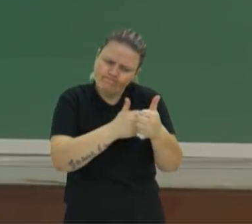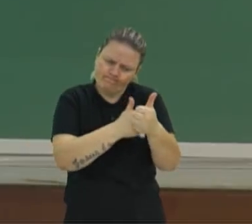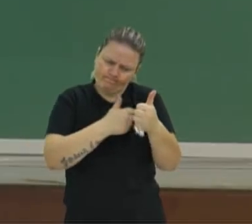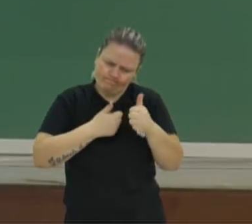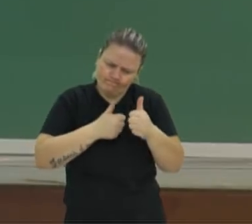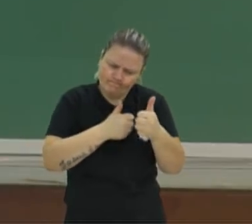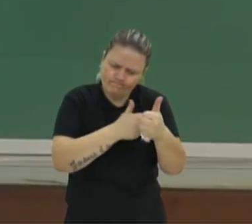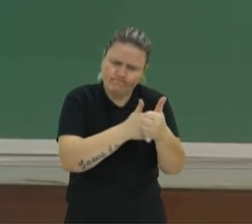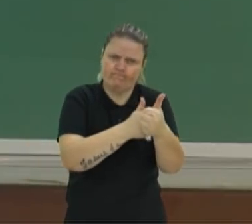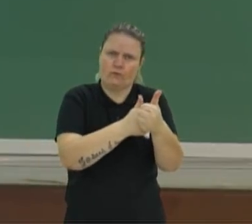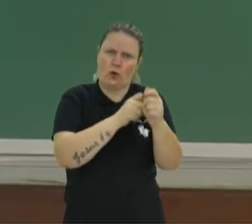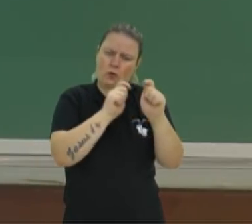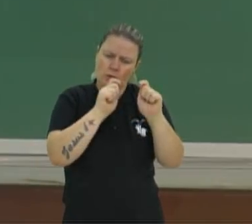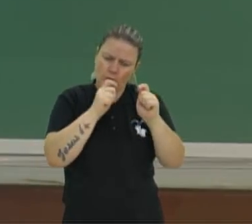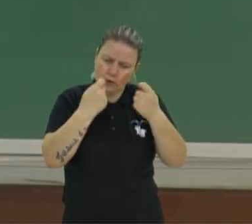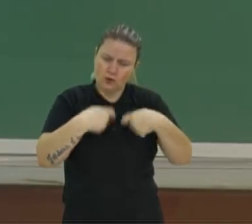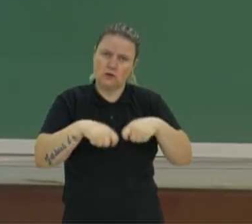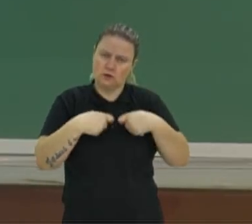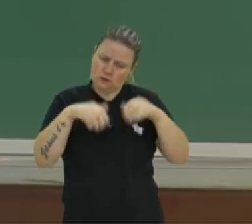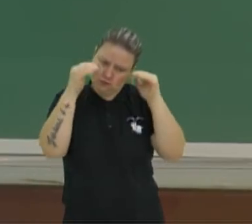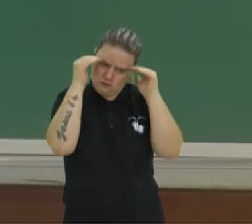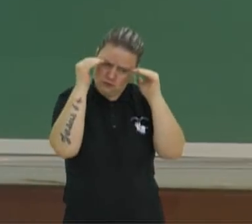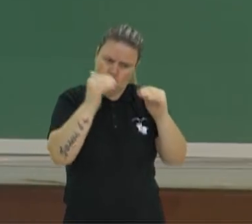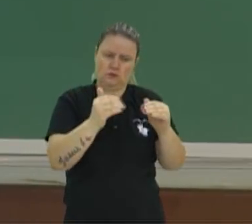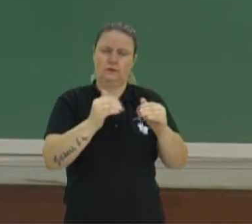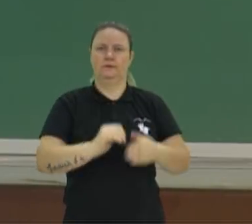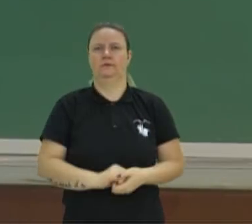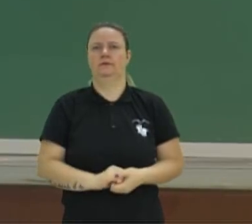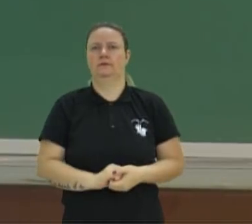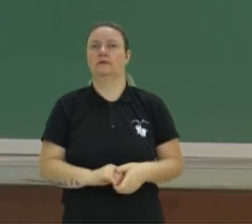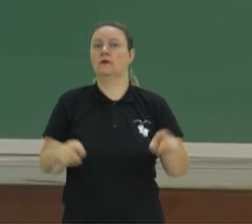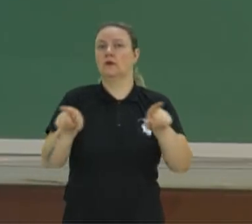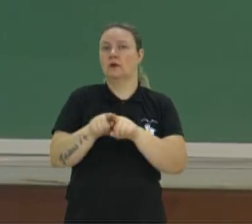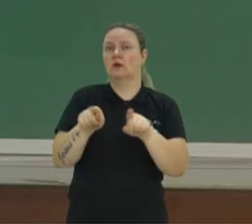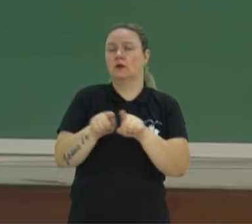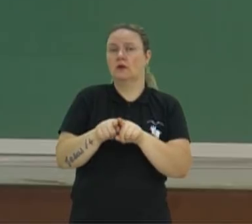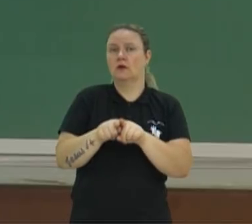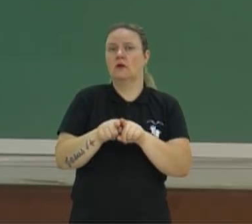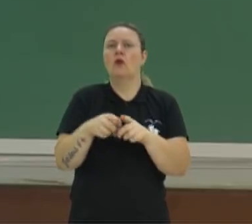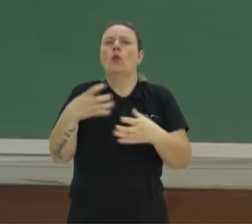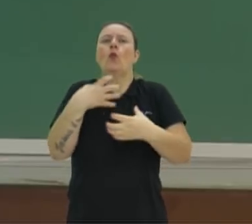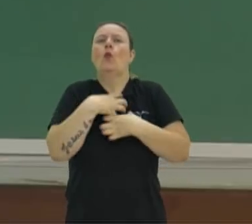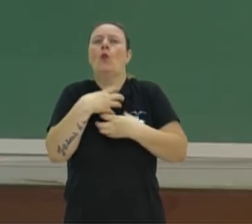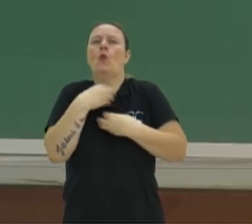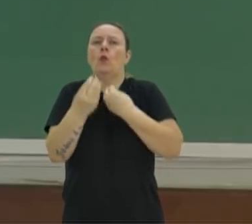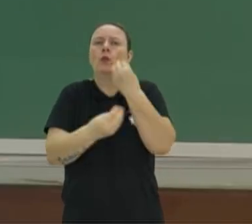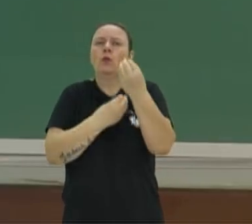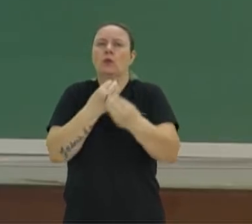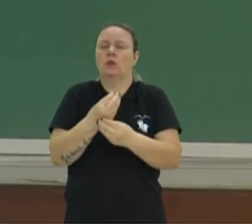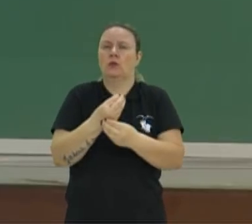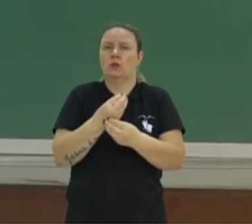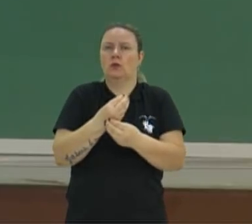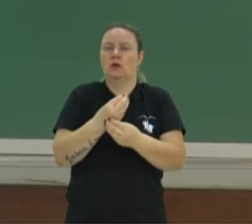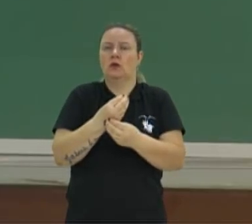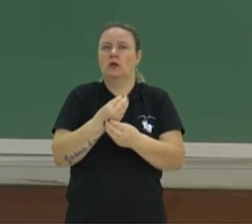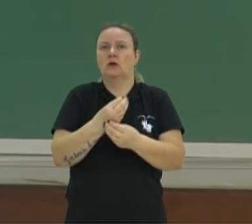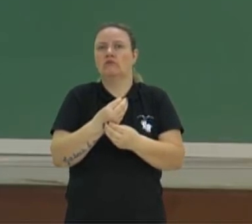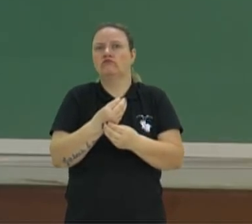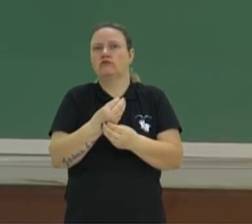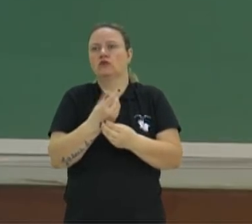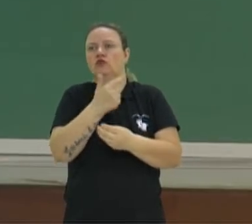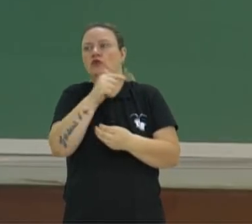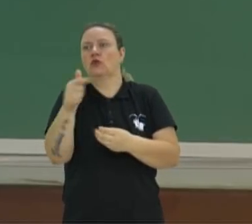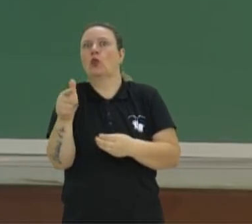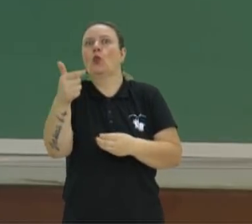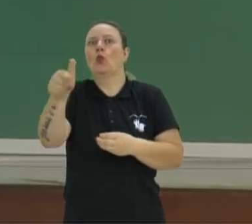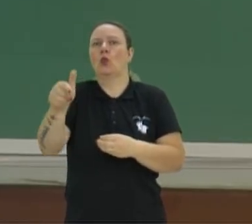passo a passo. E é o que nós temos aqui. Então, esse modo se faz presente. Não cabe outro modo para dar